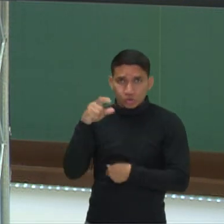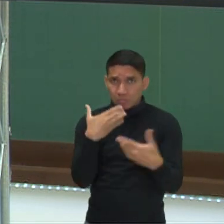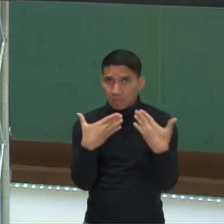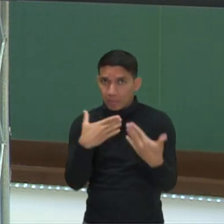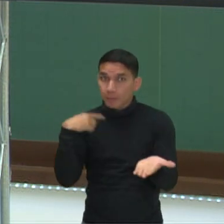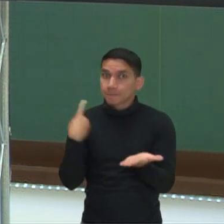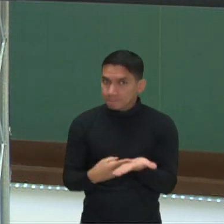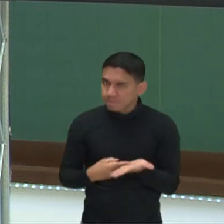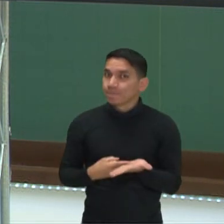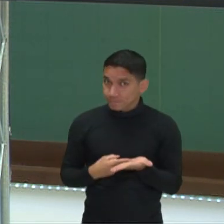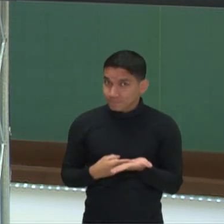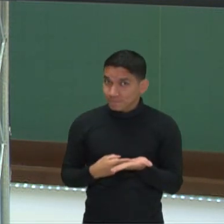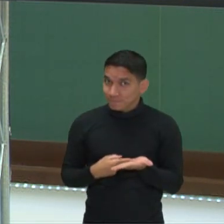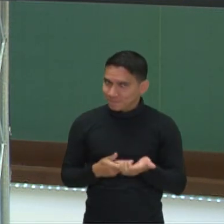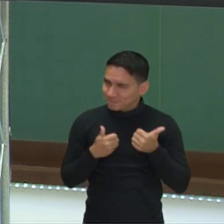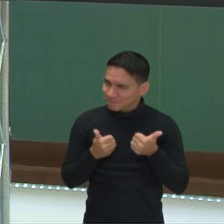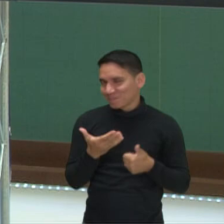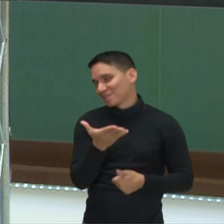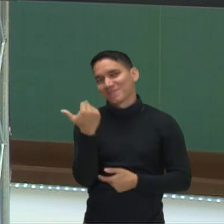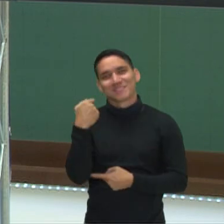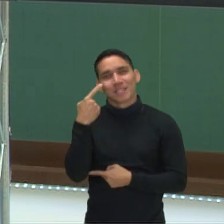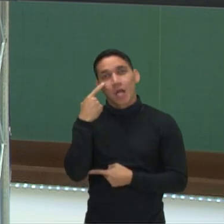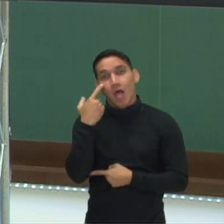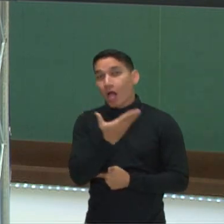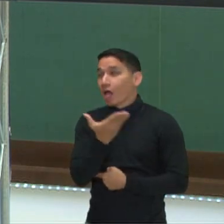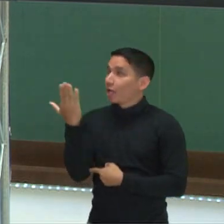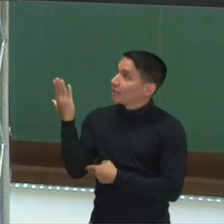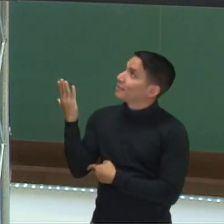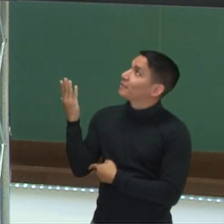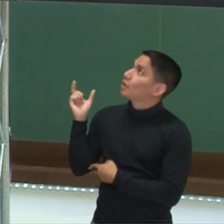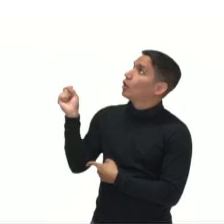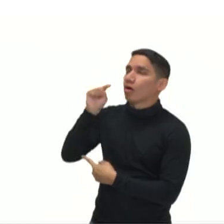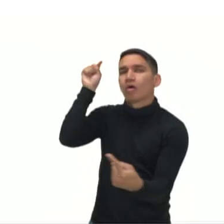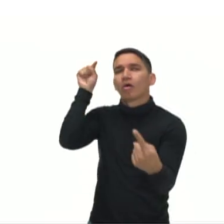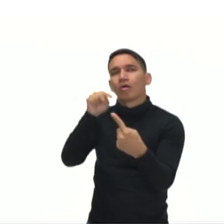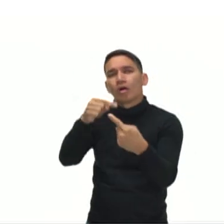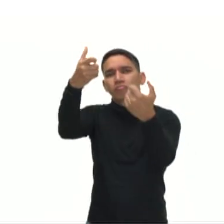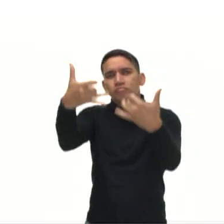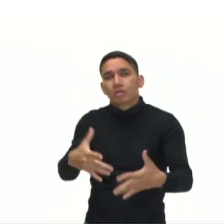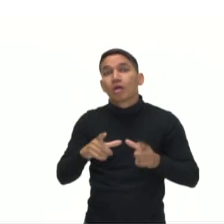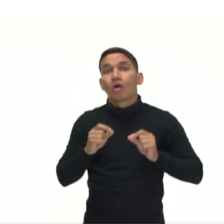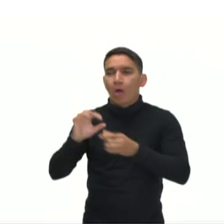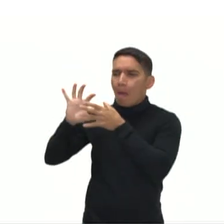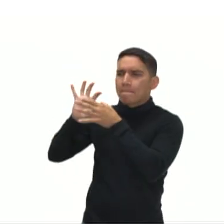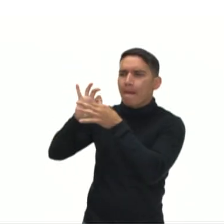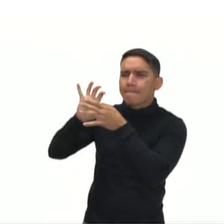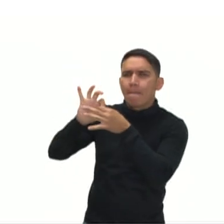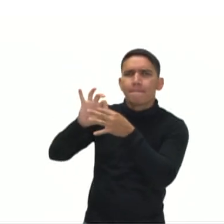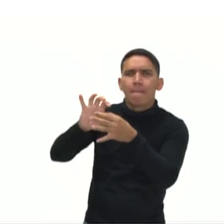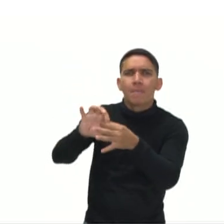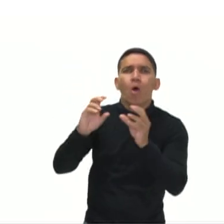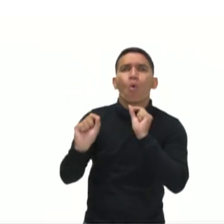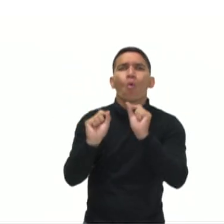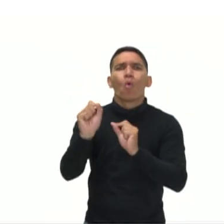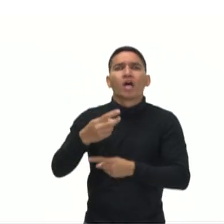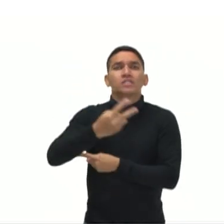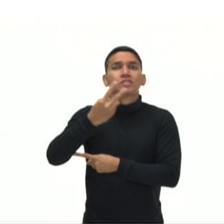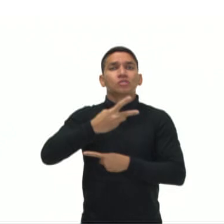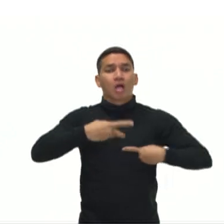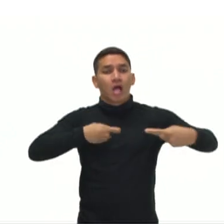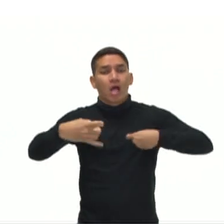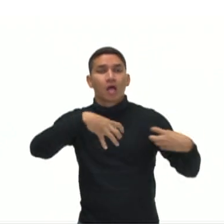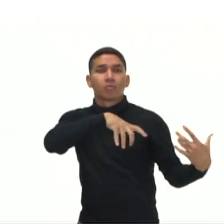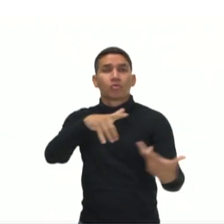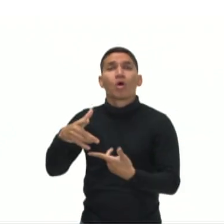conversar. Combinado, bebê? Então vem com a gente, criança, porque nós vamos contextualizar a Segunda Guerra Mundial através